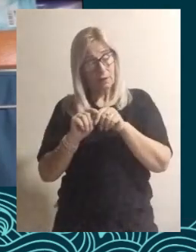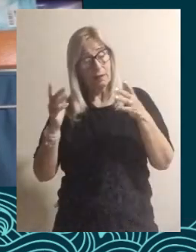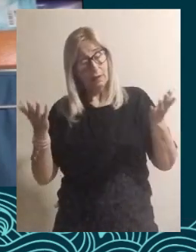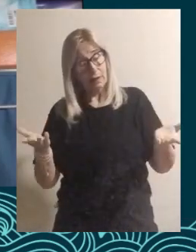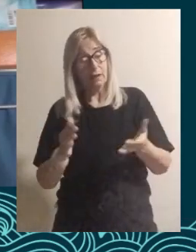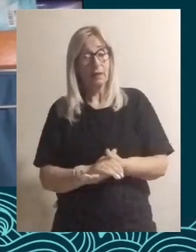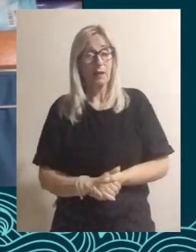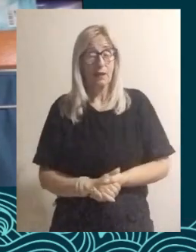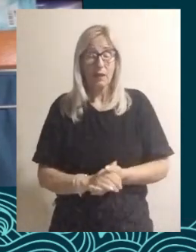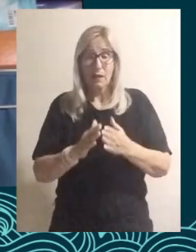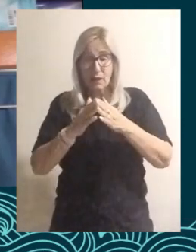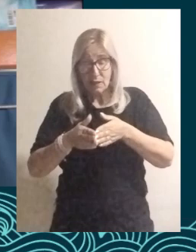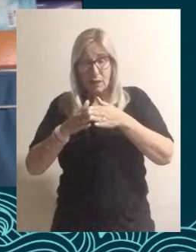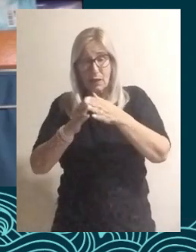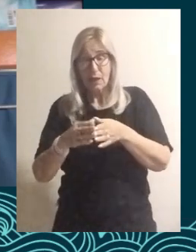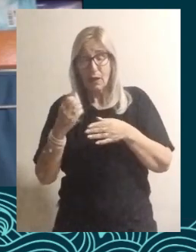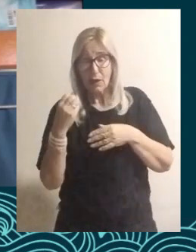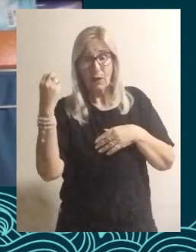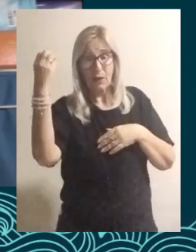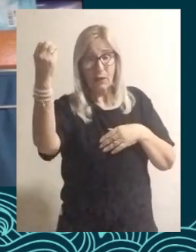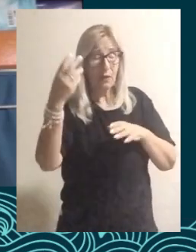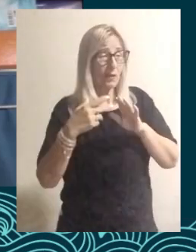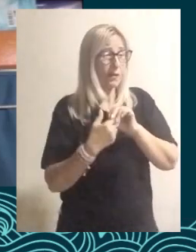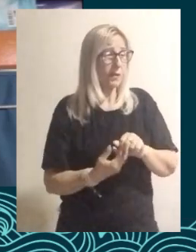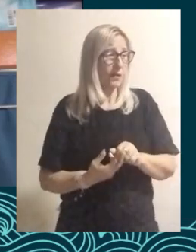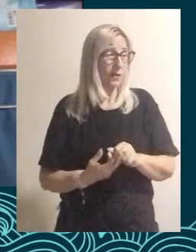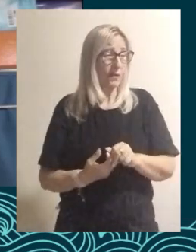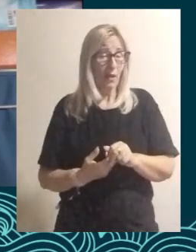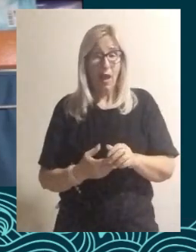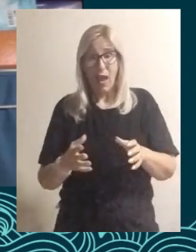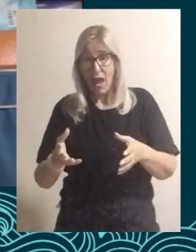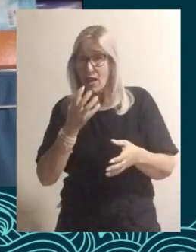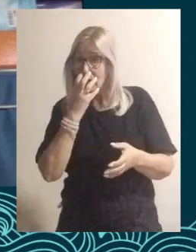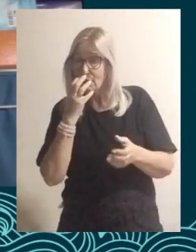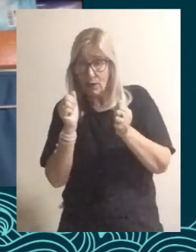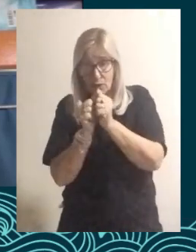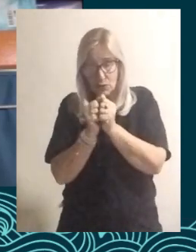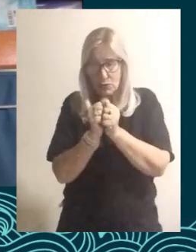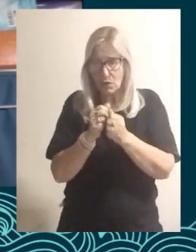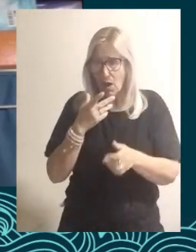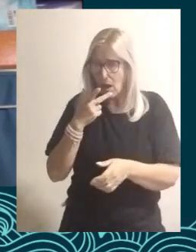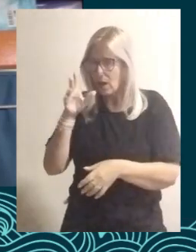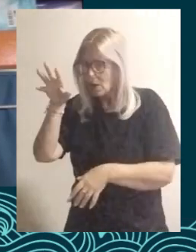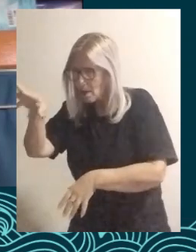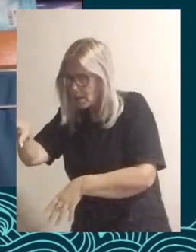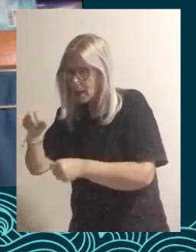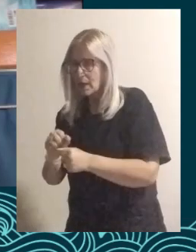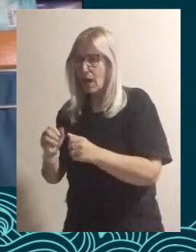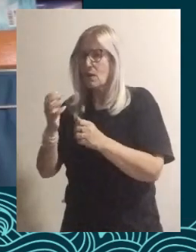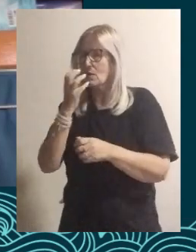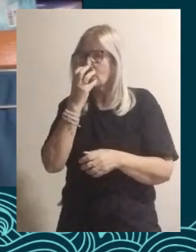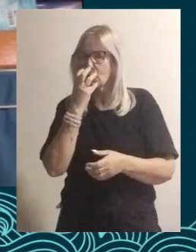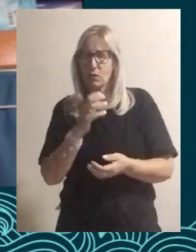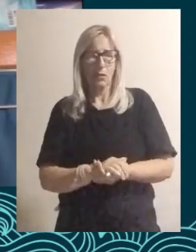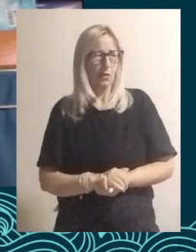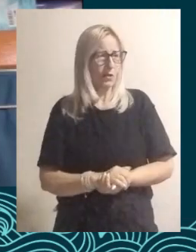tomar. Eu lembro que ao longo da viagem, eu em algum momento quis levar um cachorro comigo. Eu